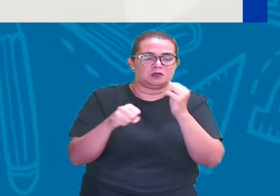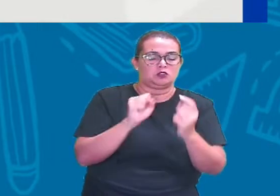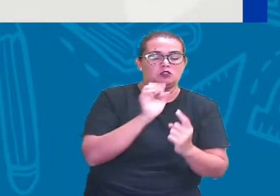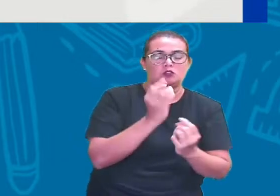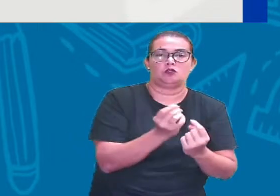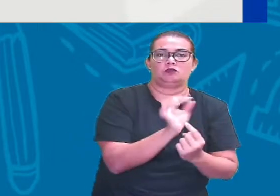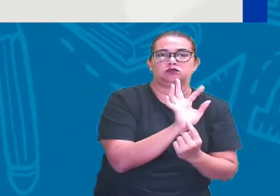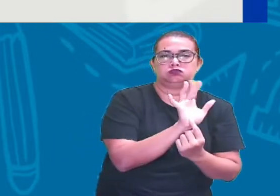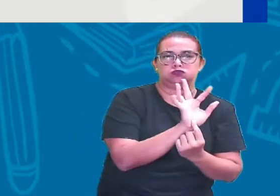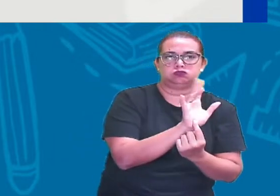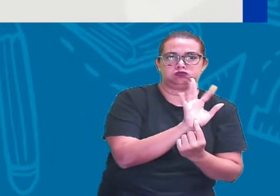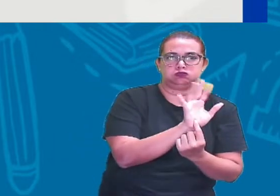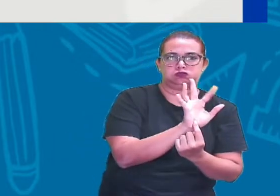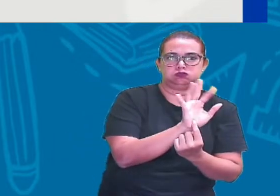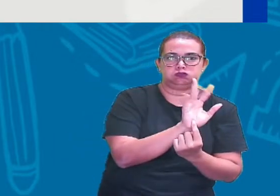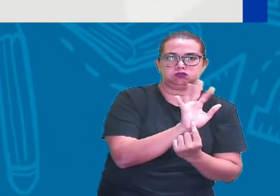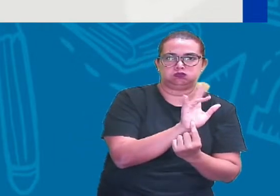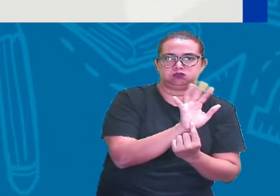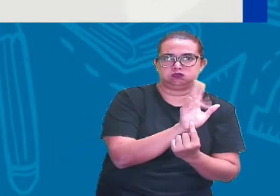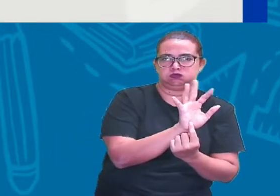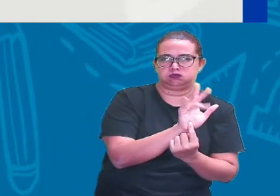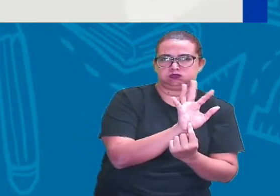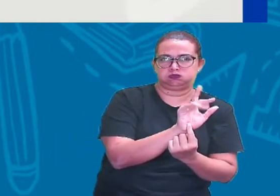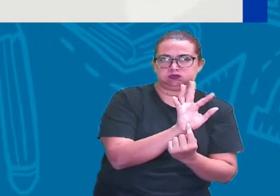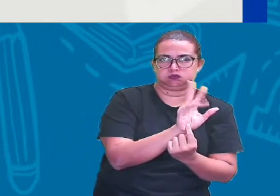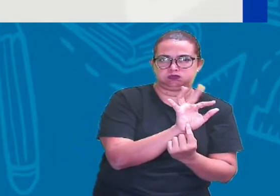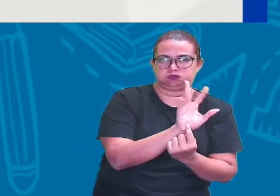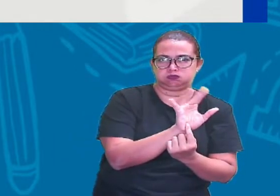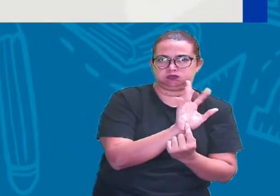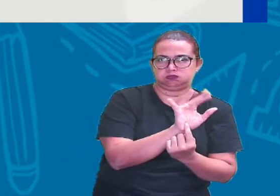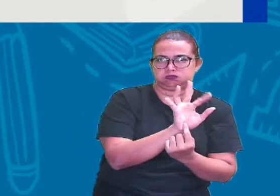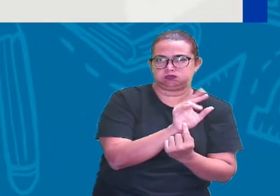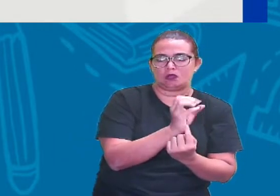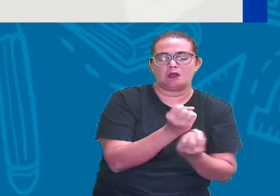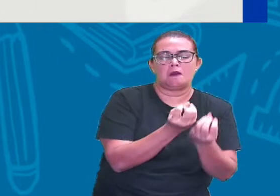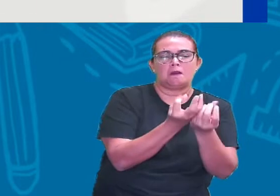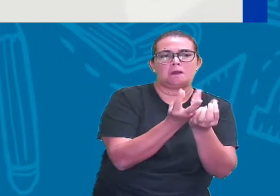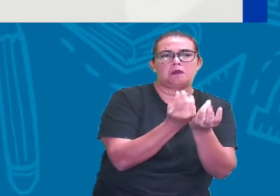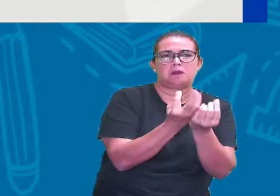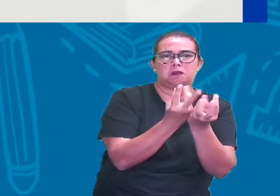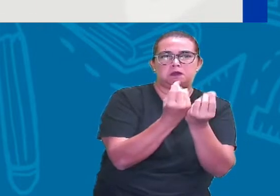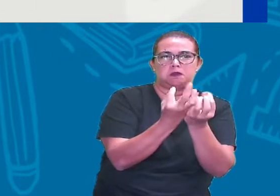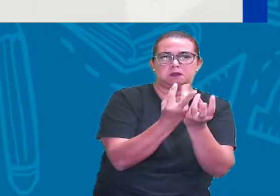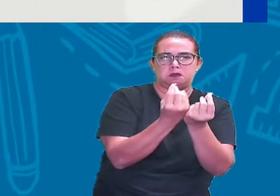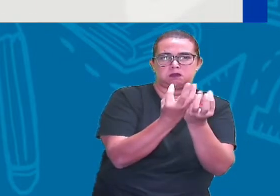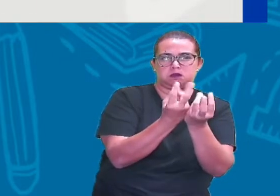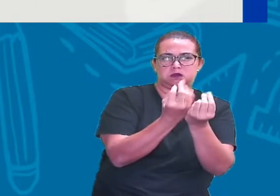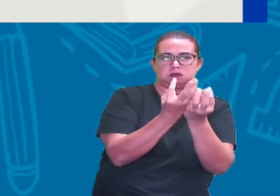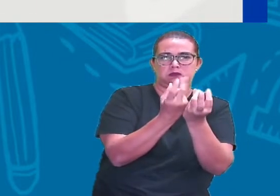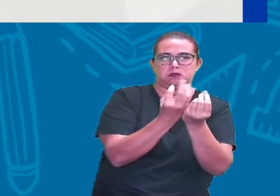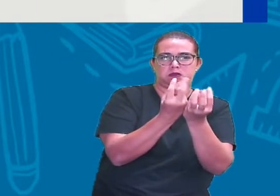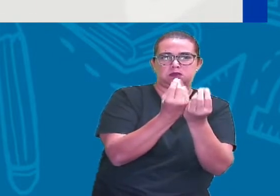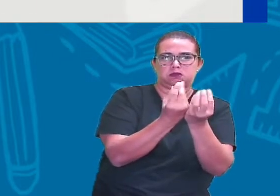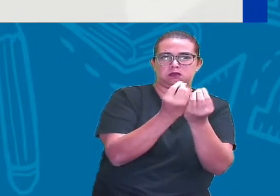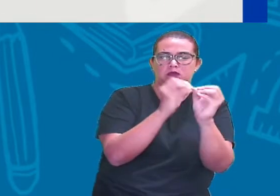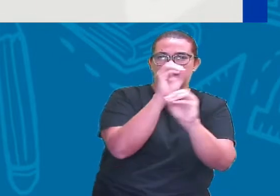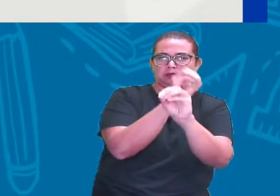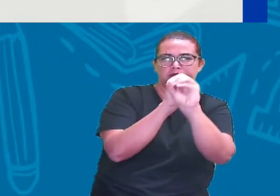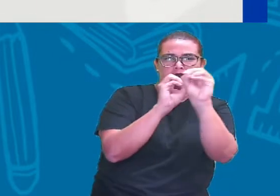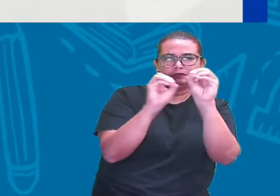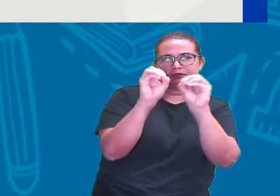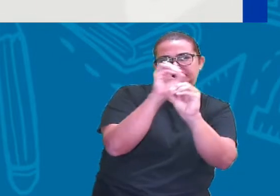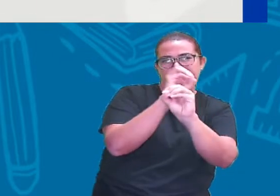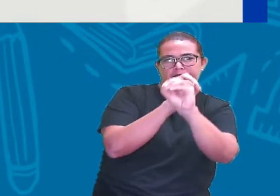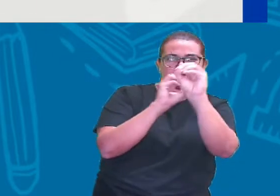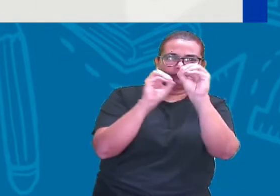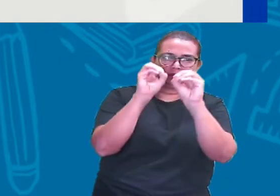tá? Tem uma chama aqui que começa a esquentar. Essas moléculas aqui, tá? Esses átomos aqui,